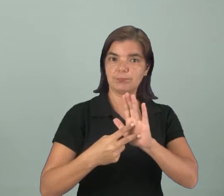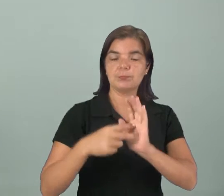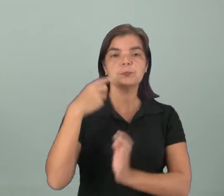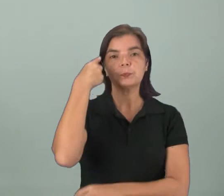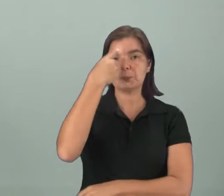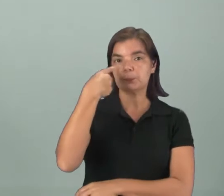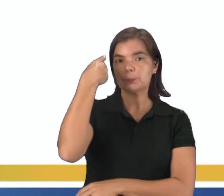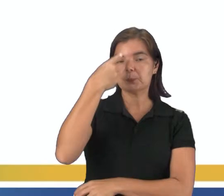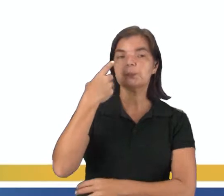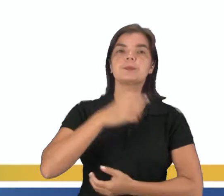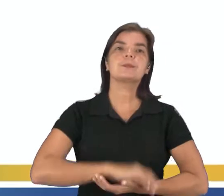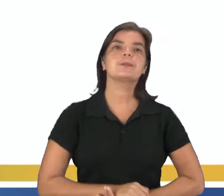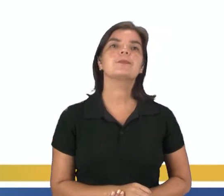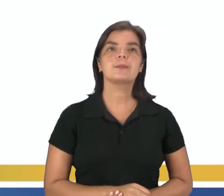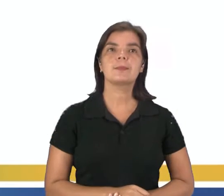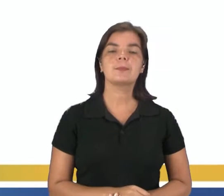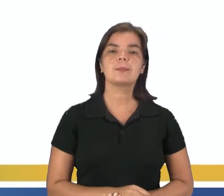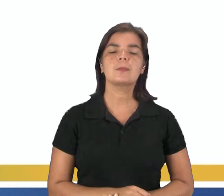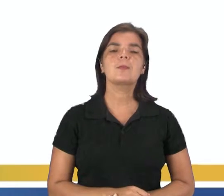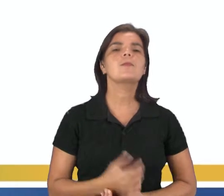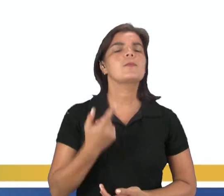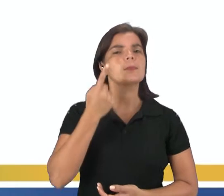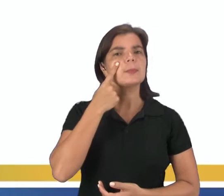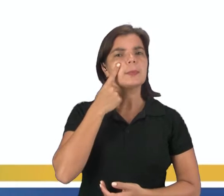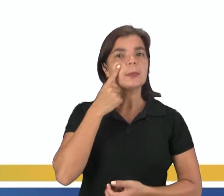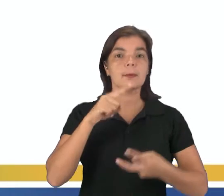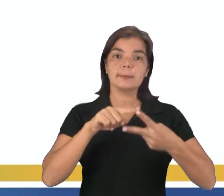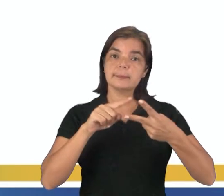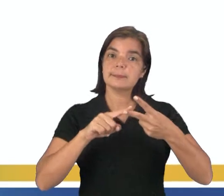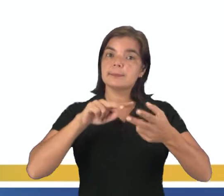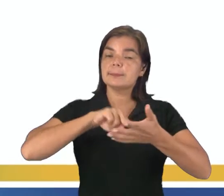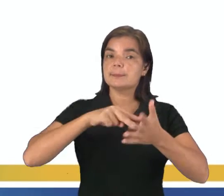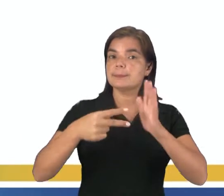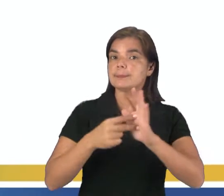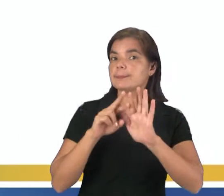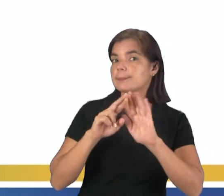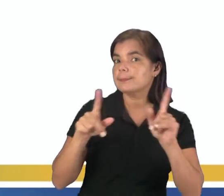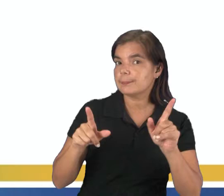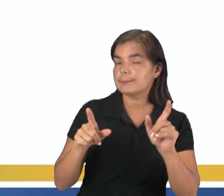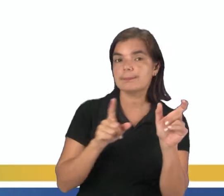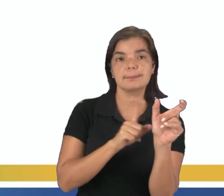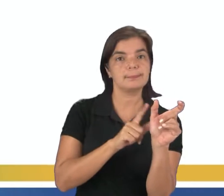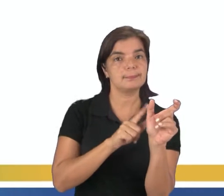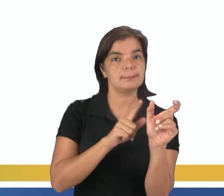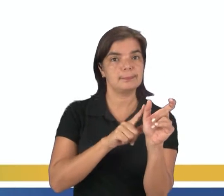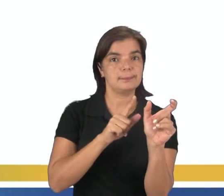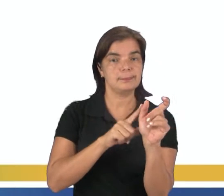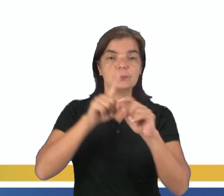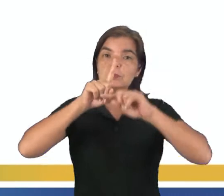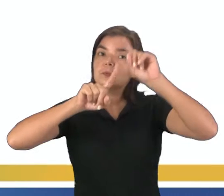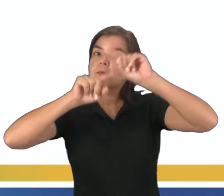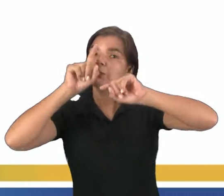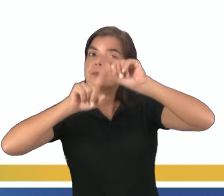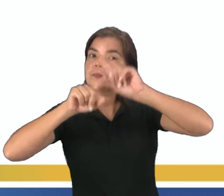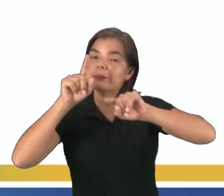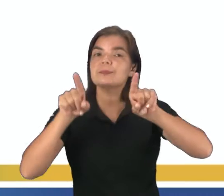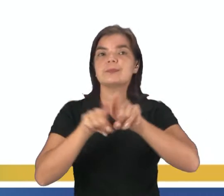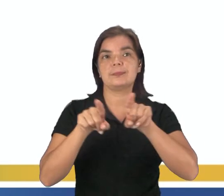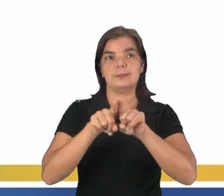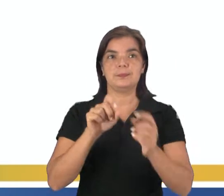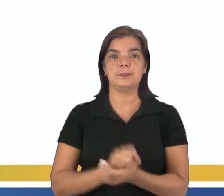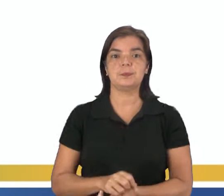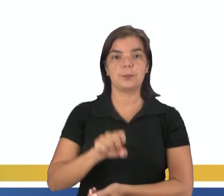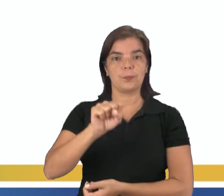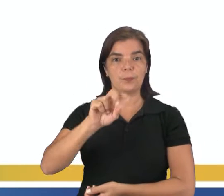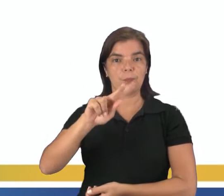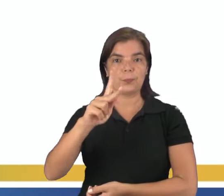espanhola. Aí nós vamos ver dois significados diferentes para a palavra estrela, né?